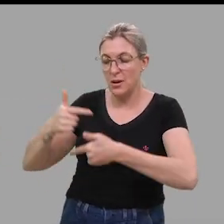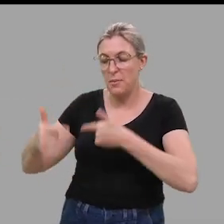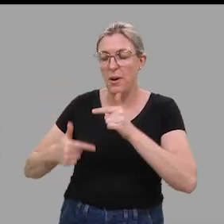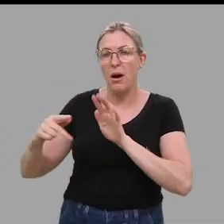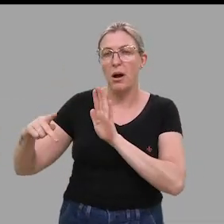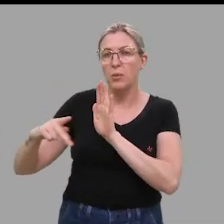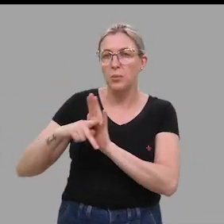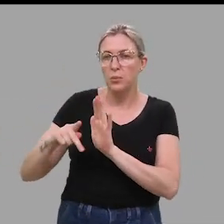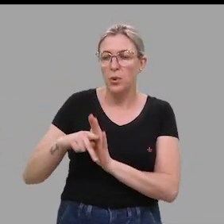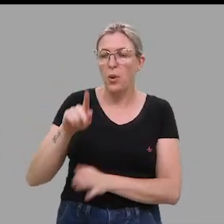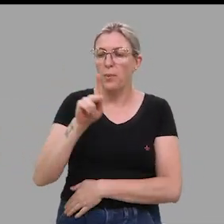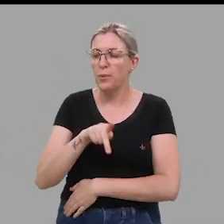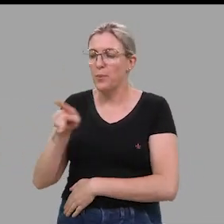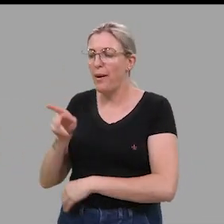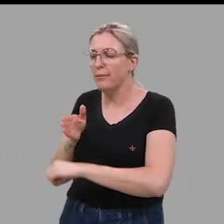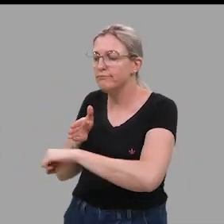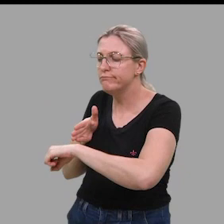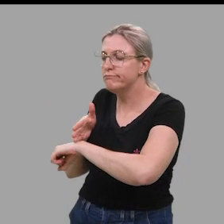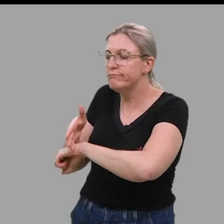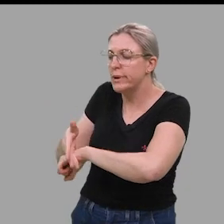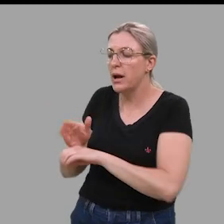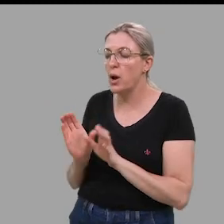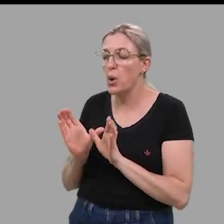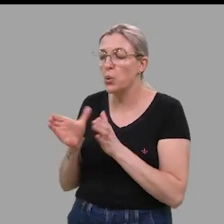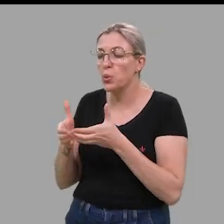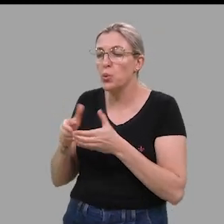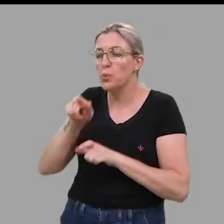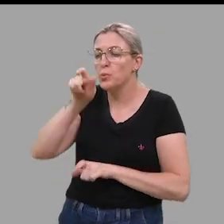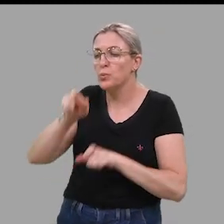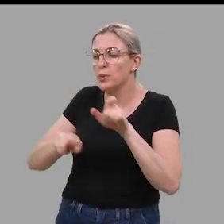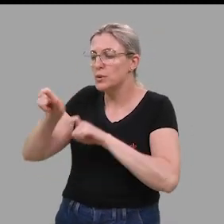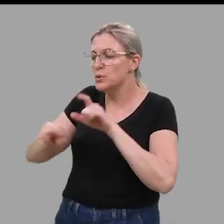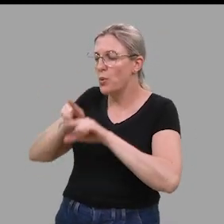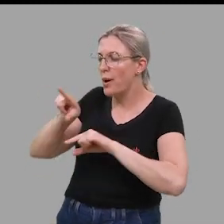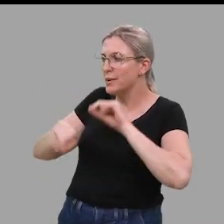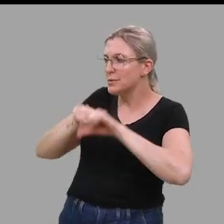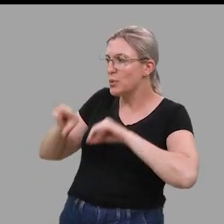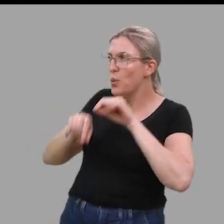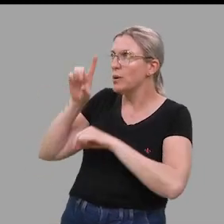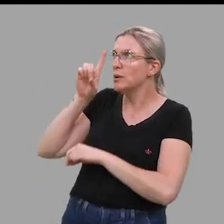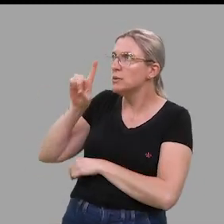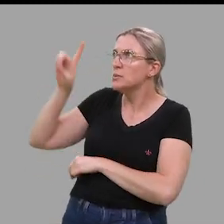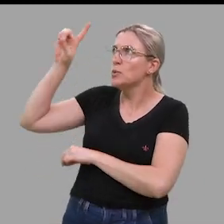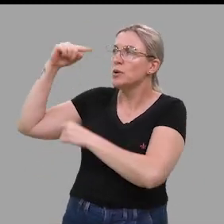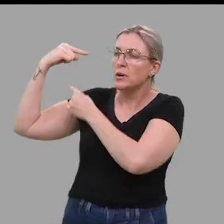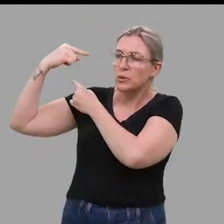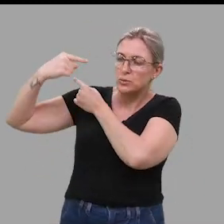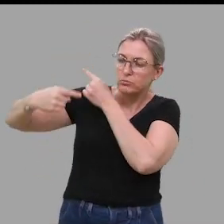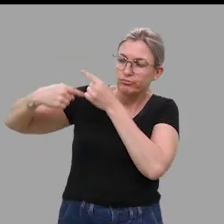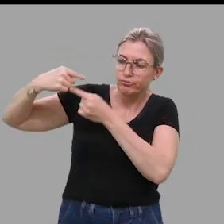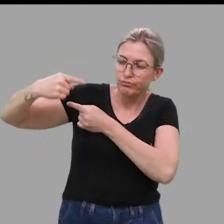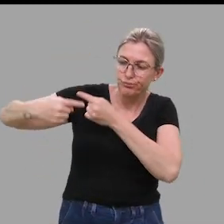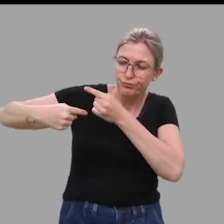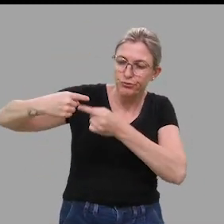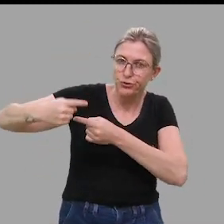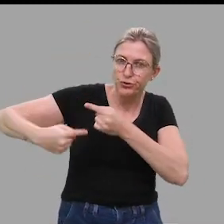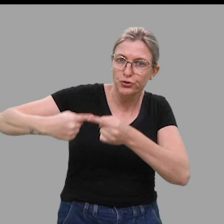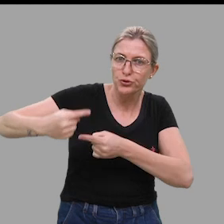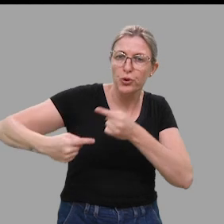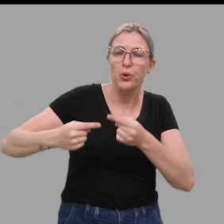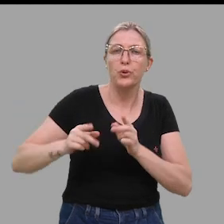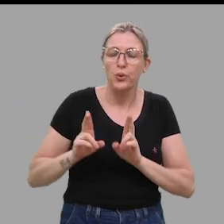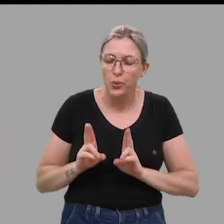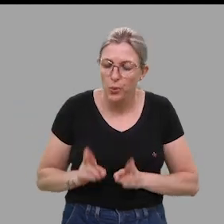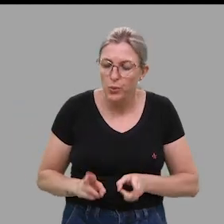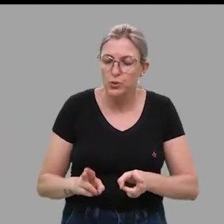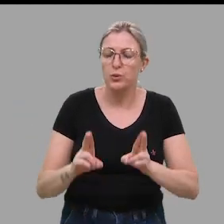quando entrardes na plenitude do exercício sacerdotal, ao grupo de escolhidos que, através das